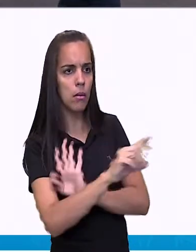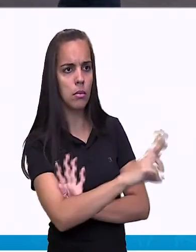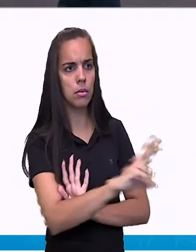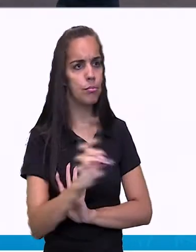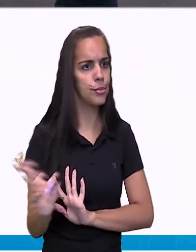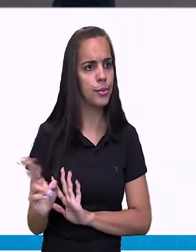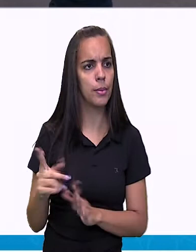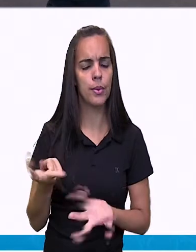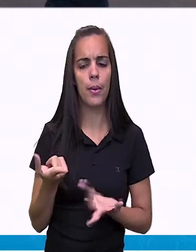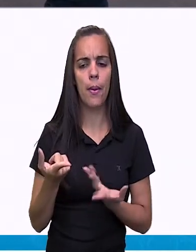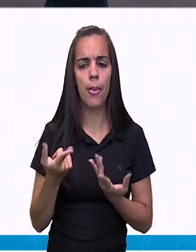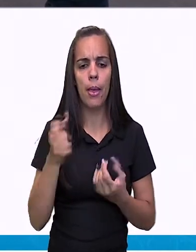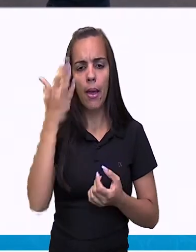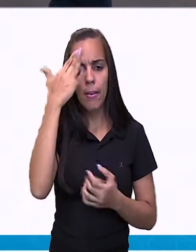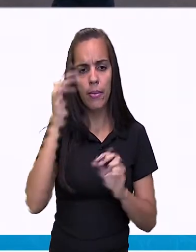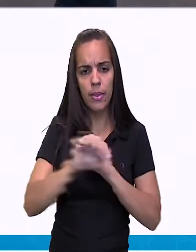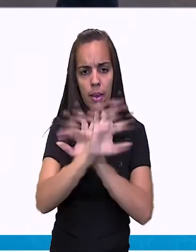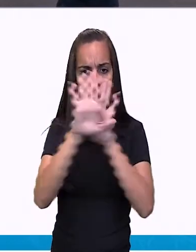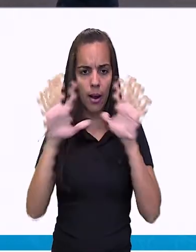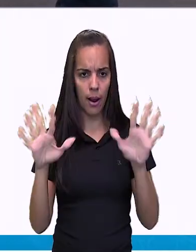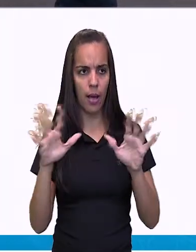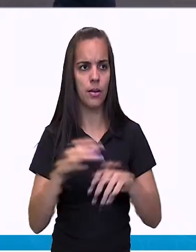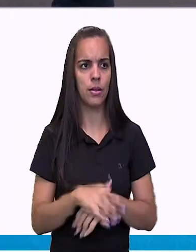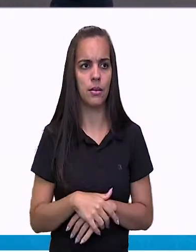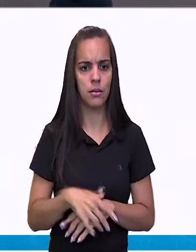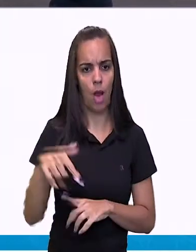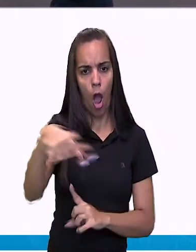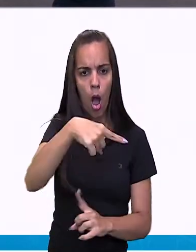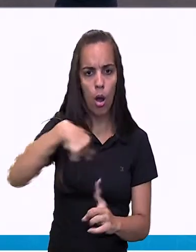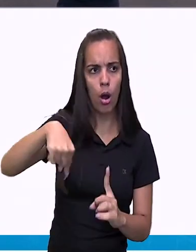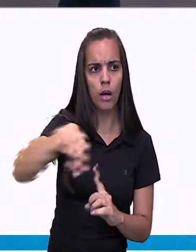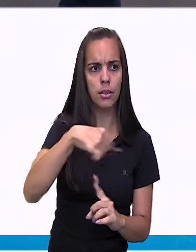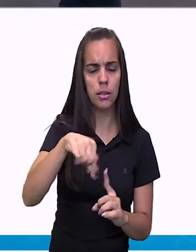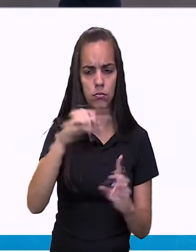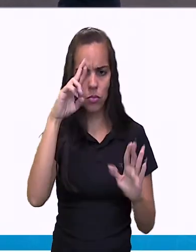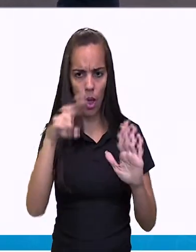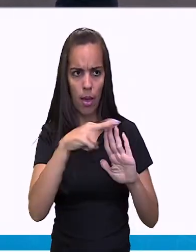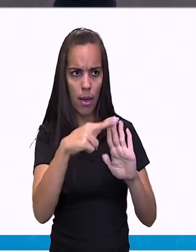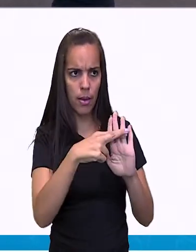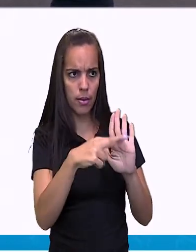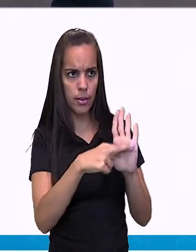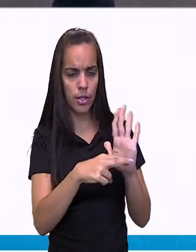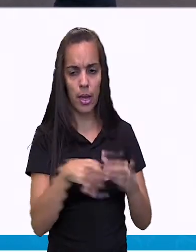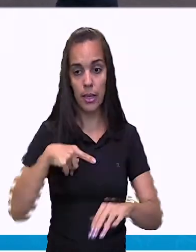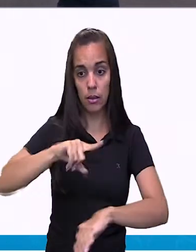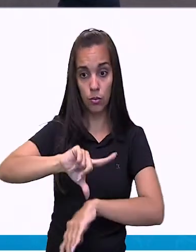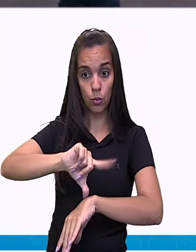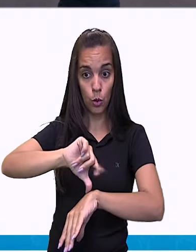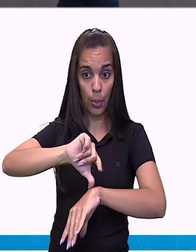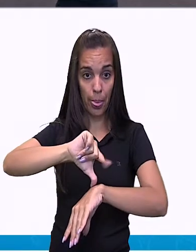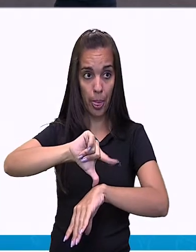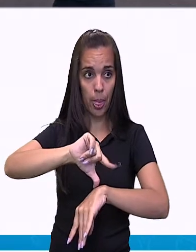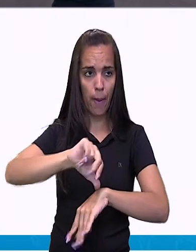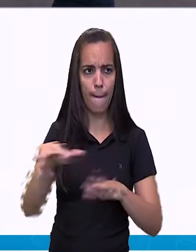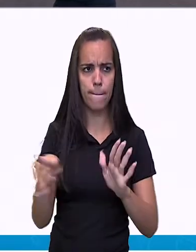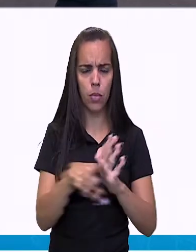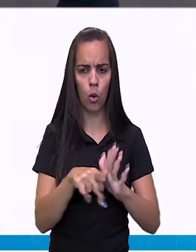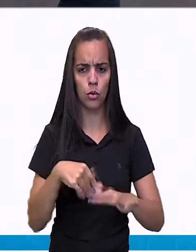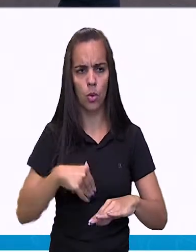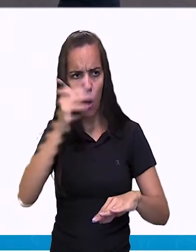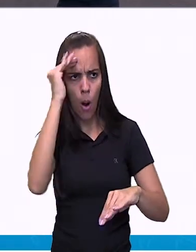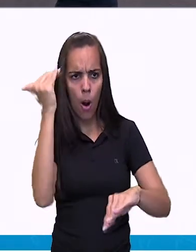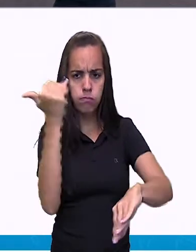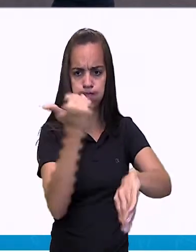de esclarecer um pouco mais. As rodadas são regradas, tem um tempo, né? O formato dele é